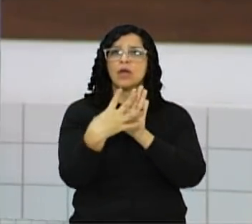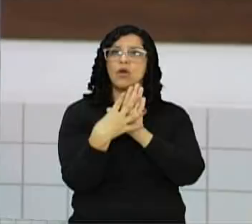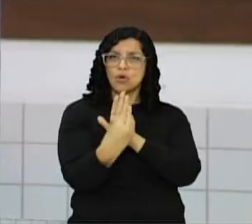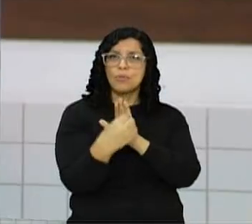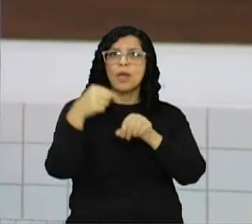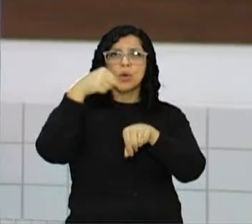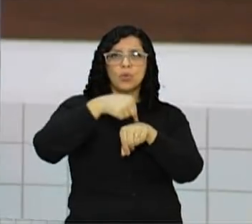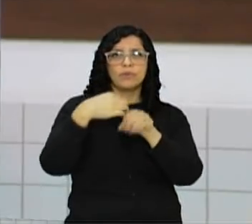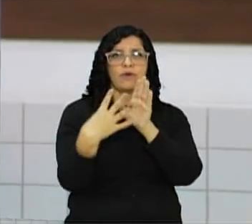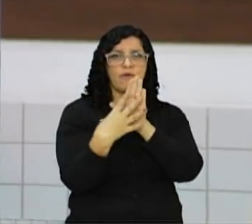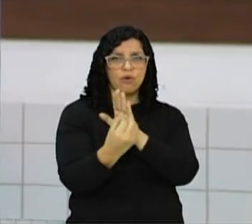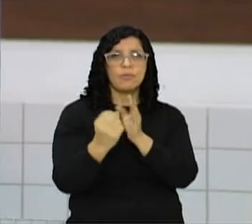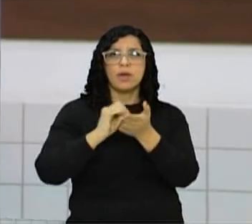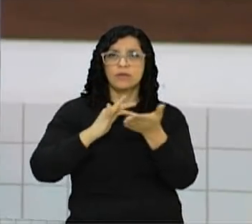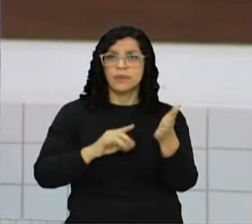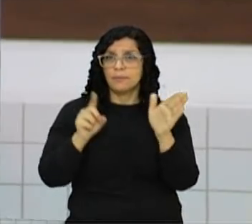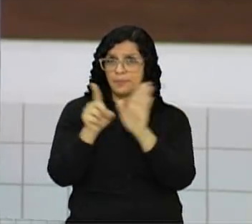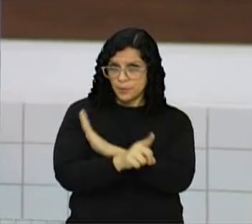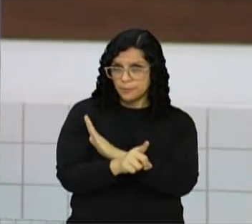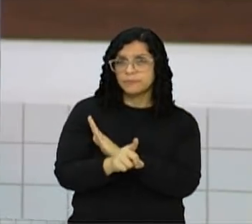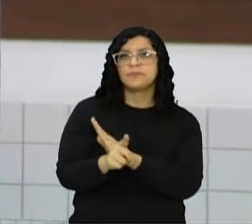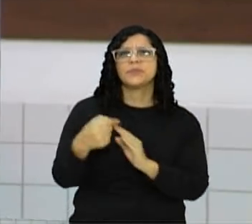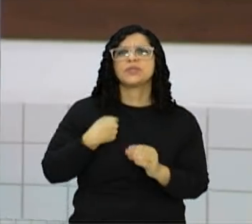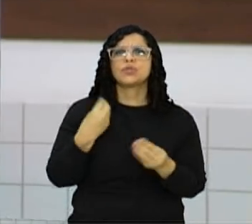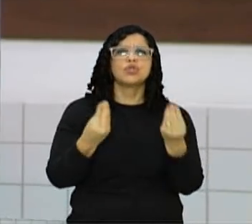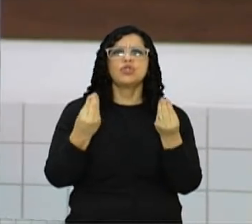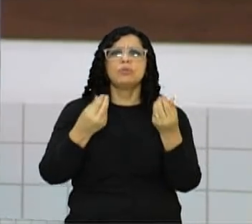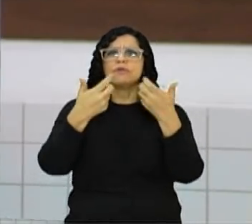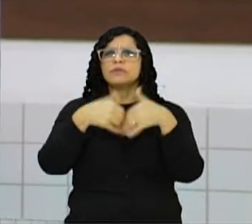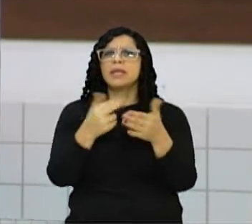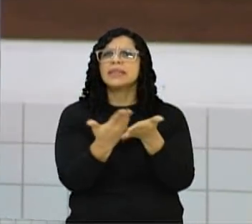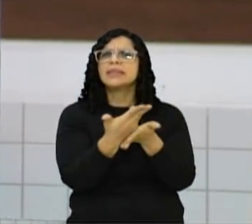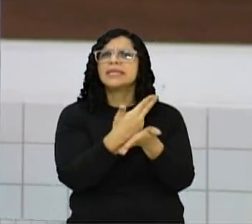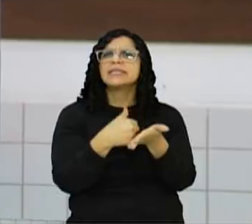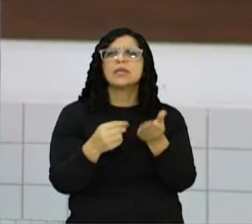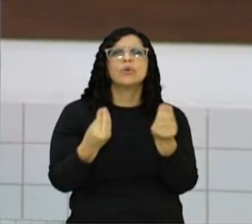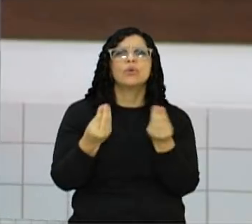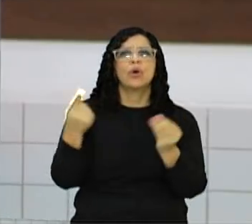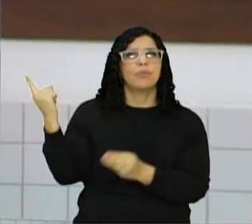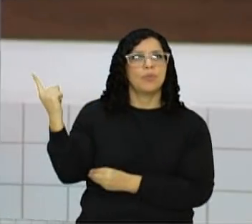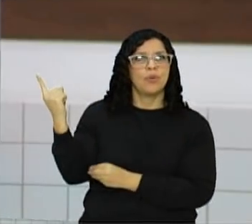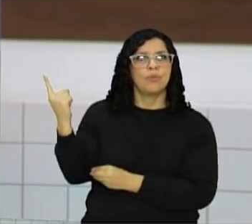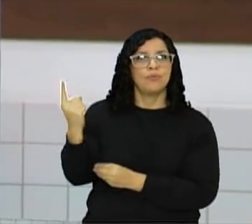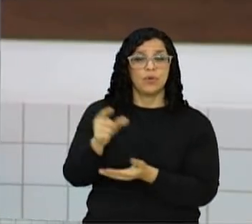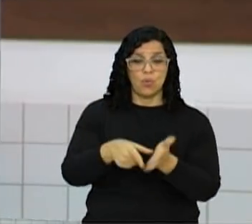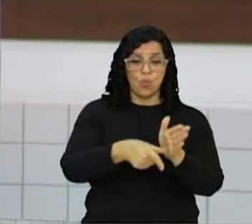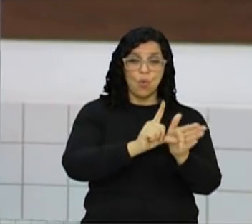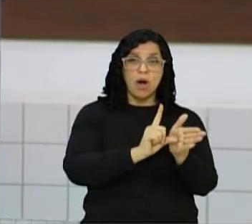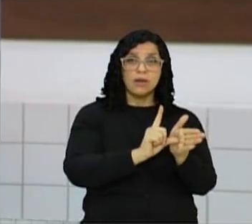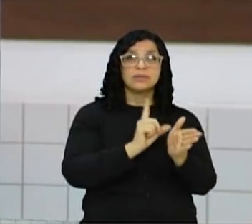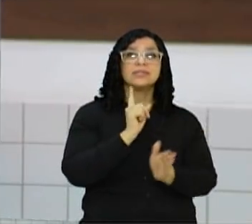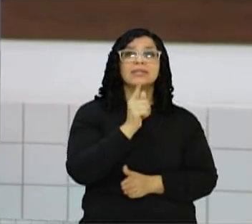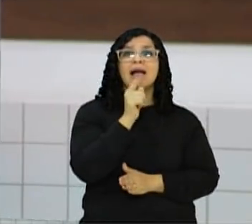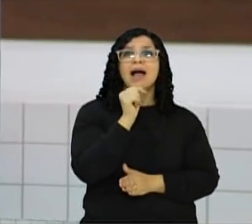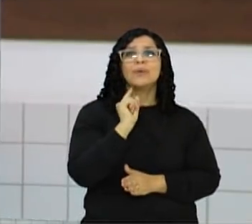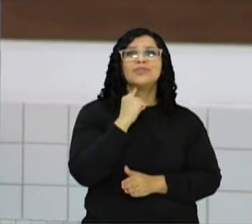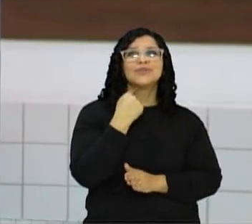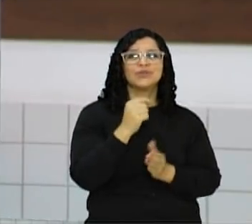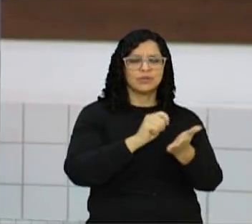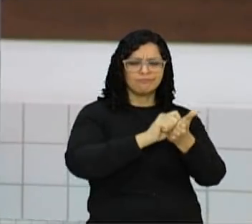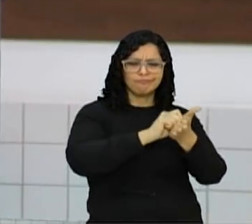um tempo para vocês copiarem esta pergunta. Mas como que vai ser o desenho, Fabiano? O desenho antes é esse